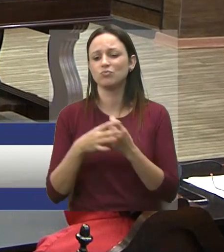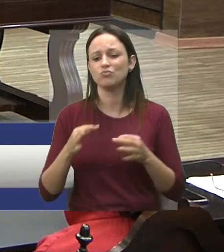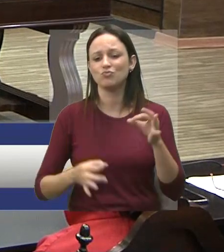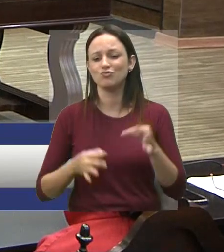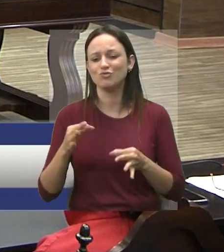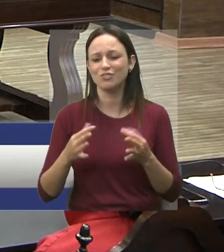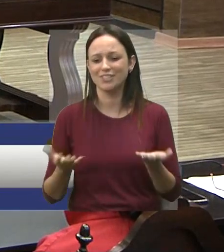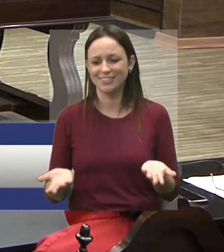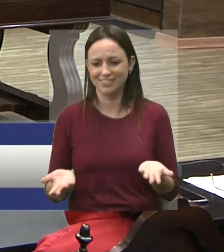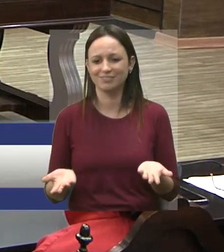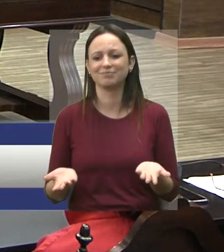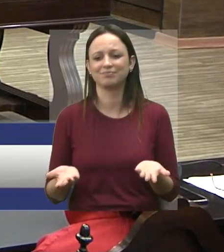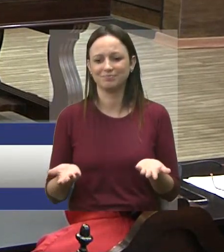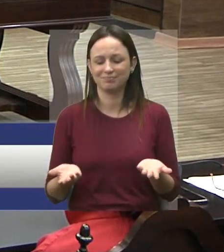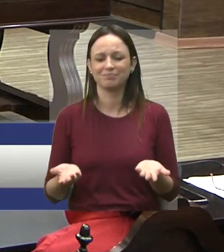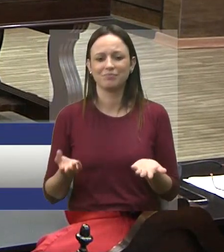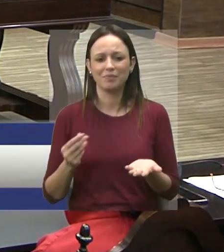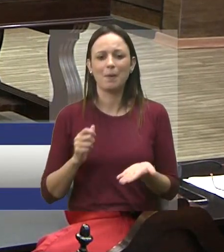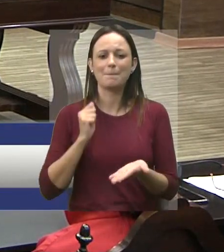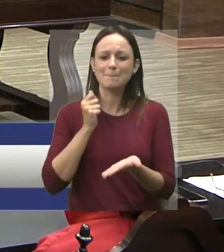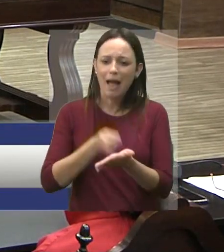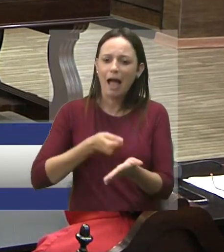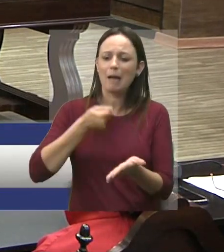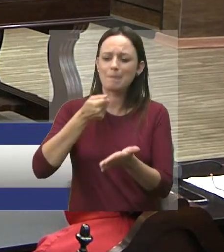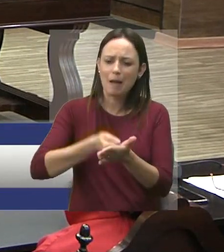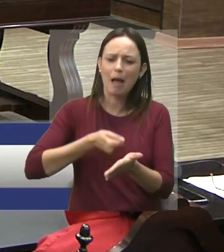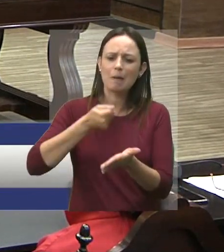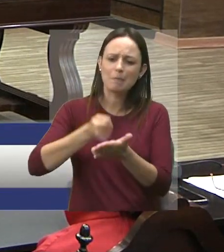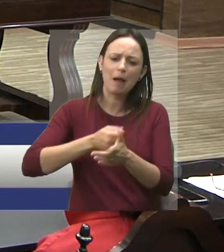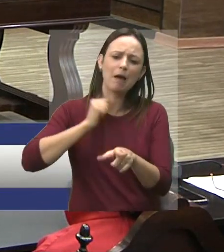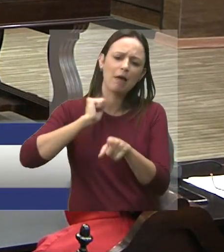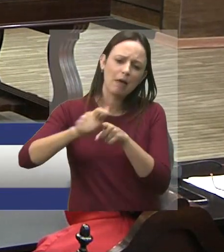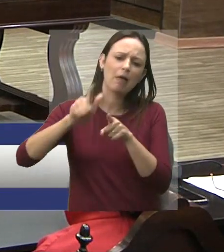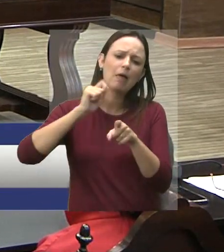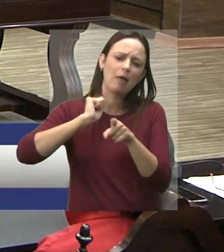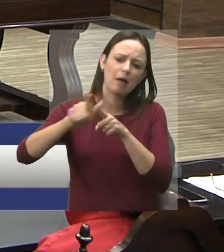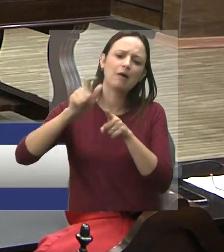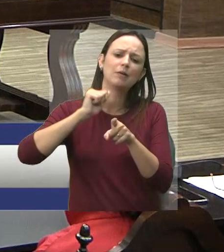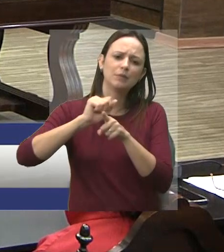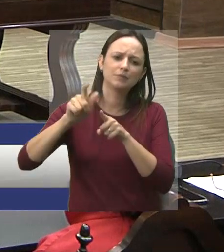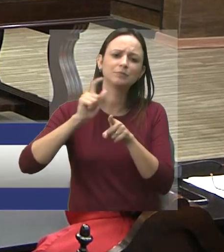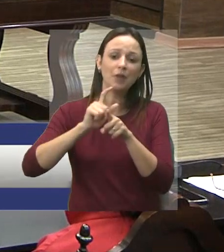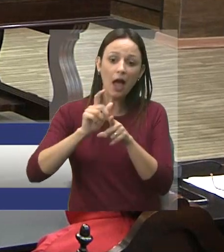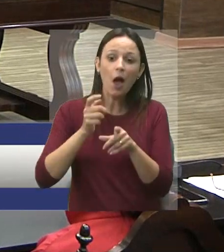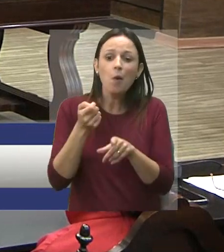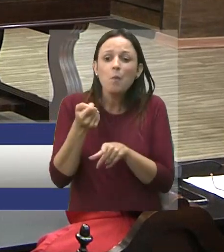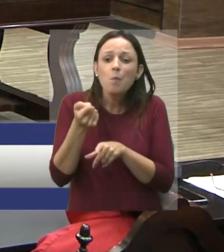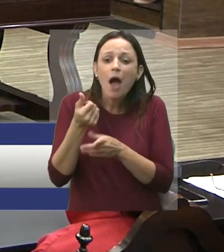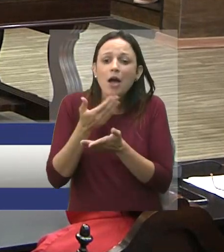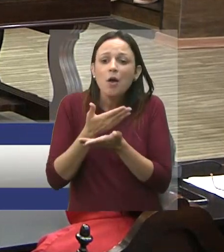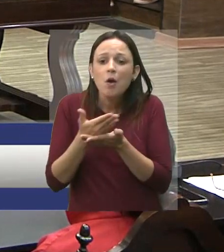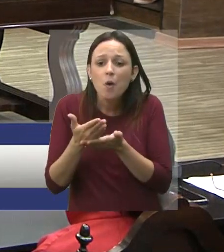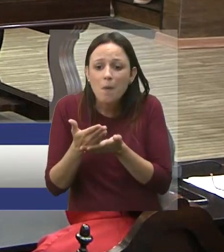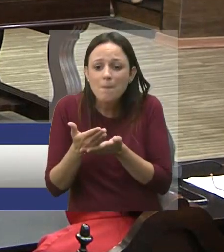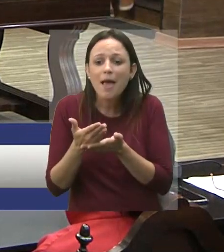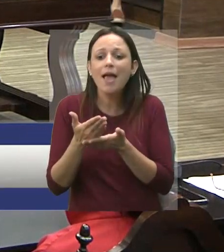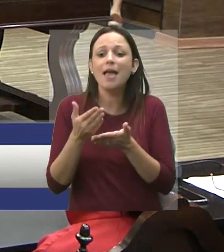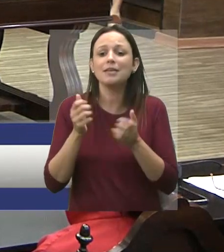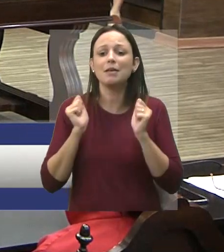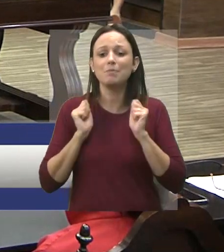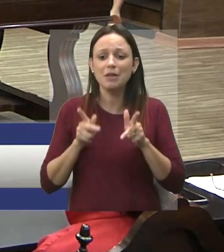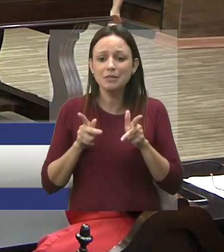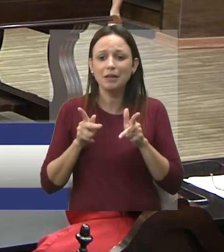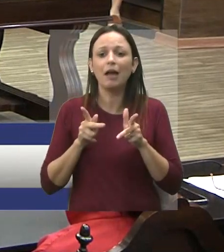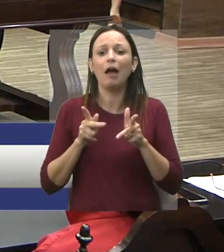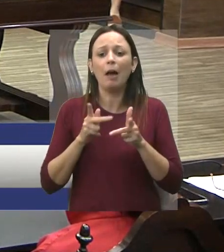depois de tanto pagar, muitas pessoas, na hora que está na hora de usufruir do benefício, é penalizado novamente,